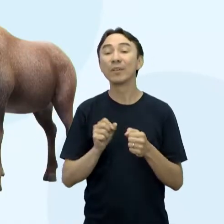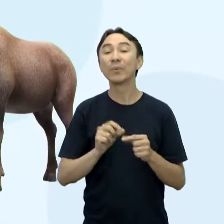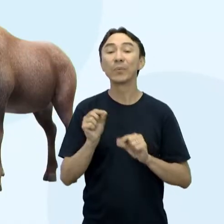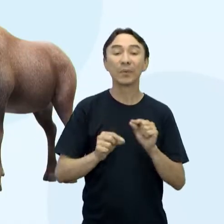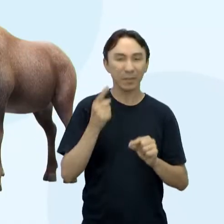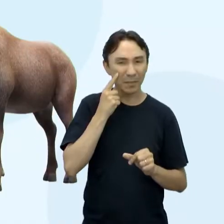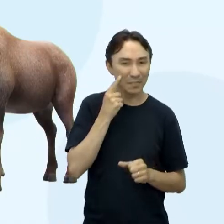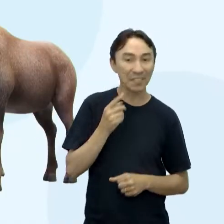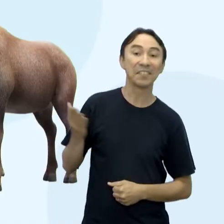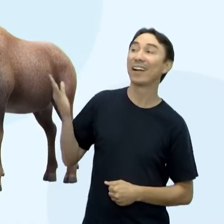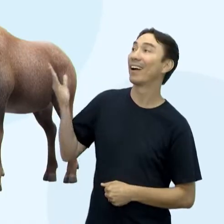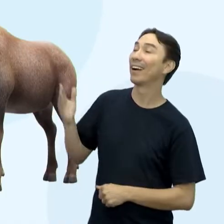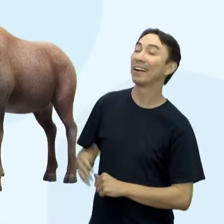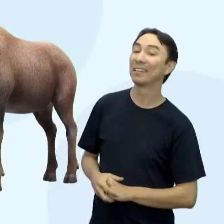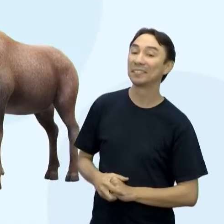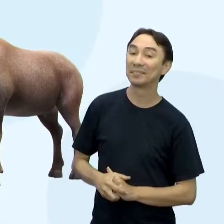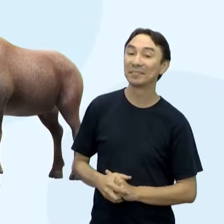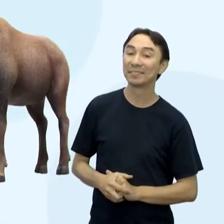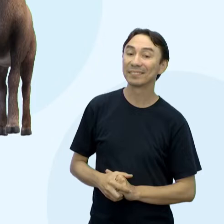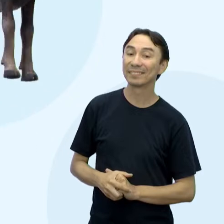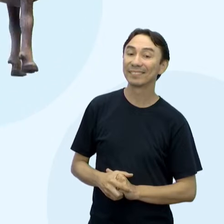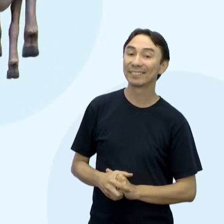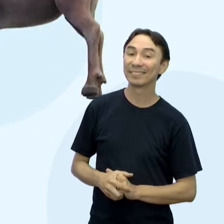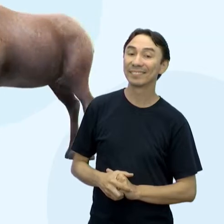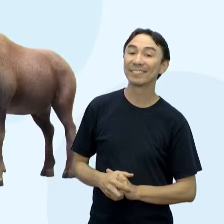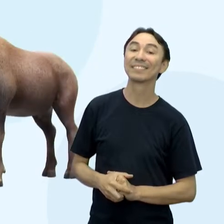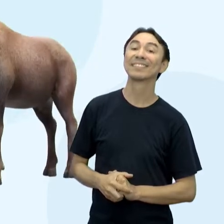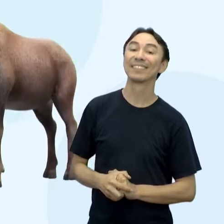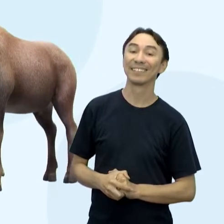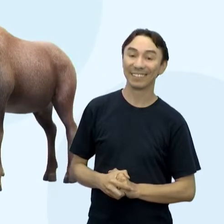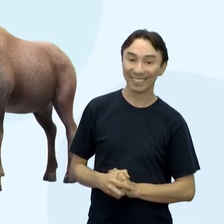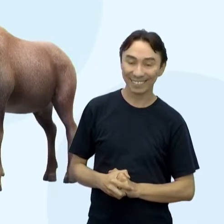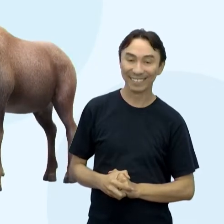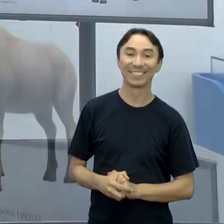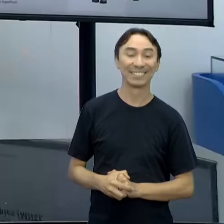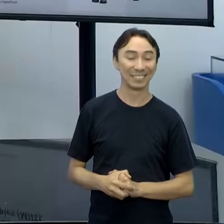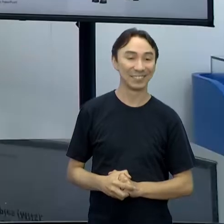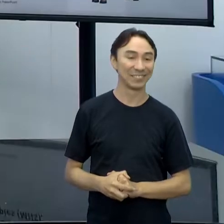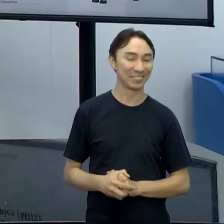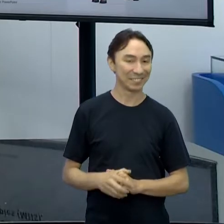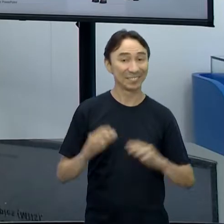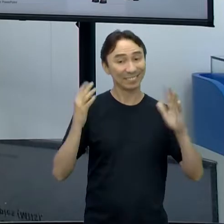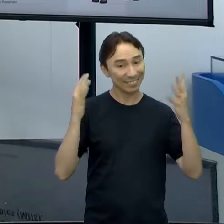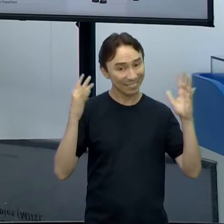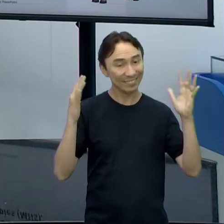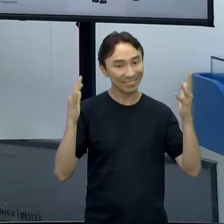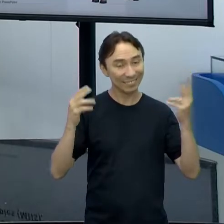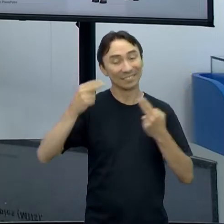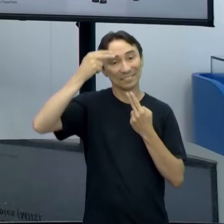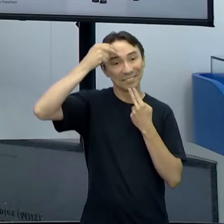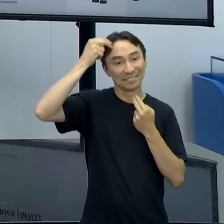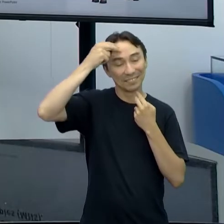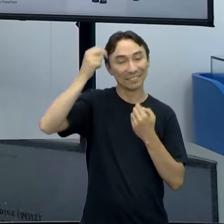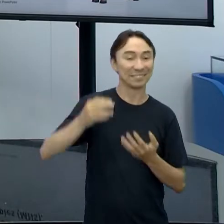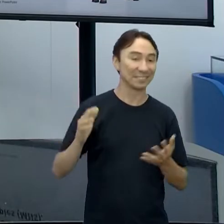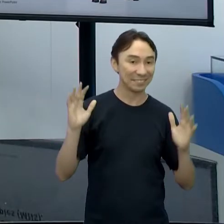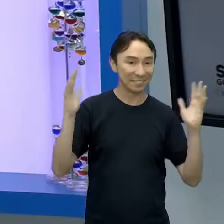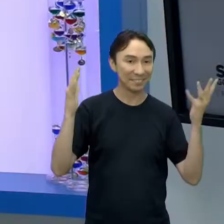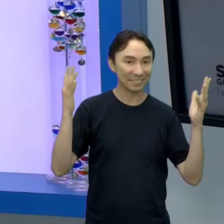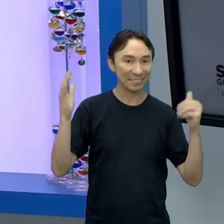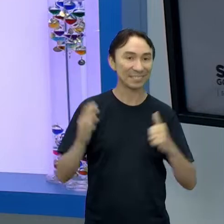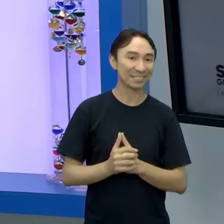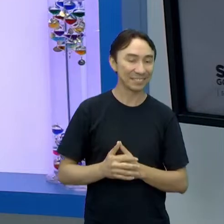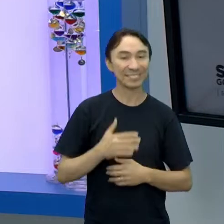que vai fazer. Vamos ver o que você aprontou hoje. Vamos lá, ó. Opa, aê! Parabéns pro bode! Gostou demais do